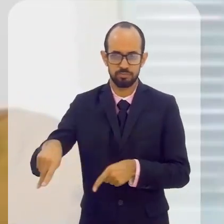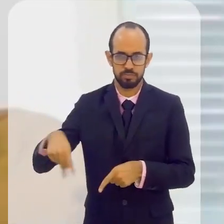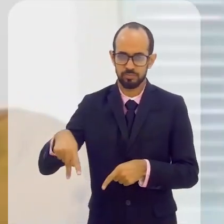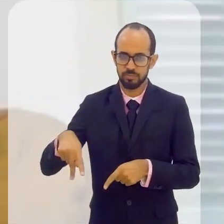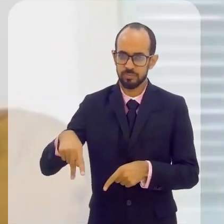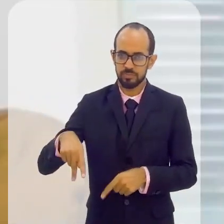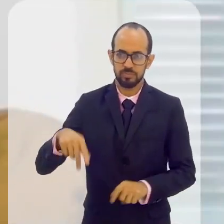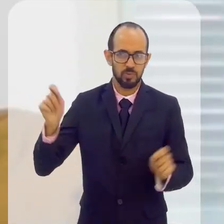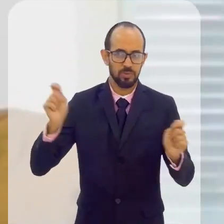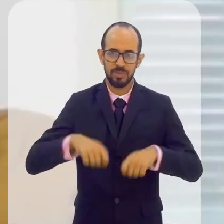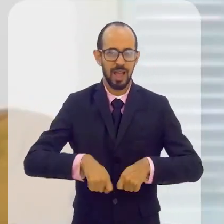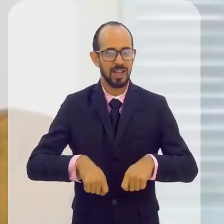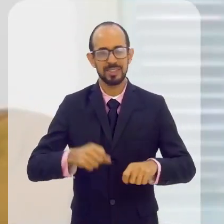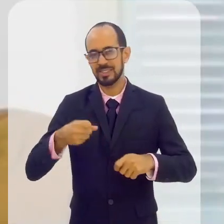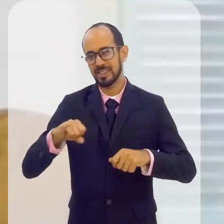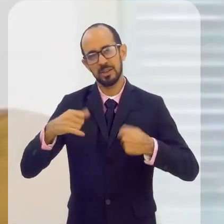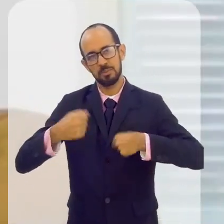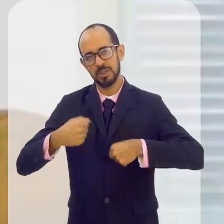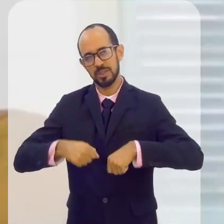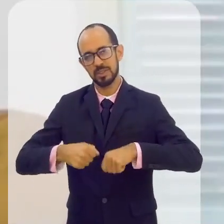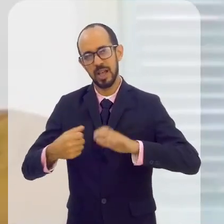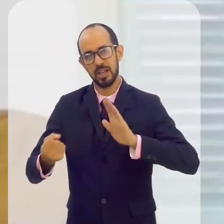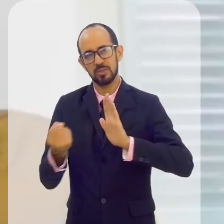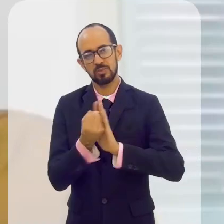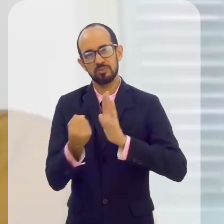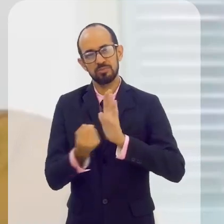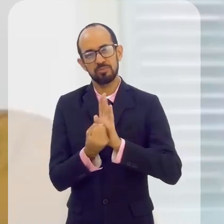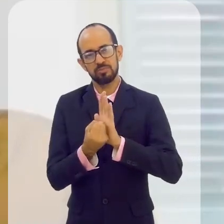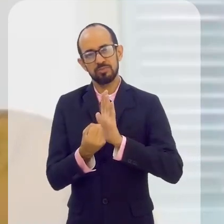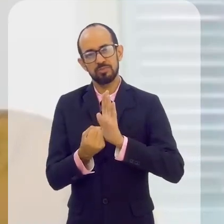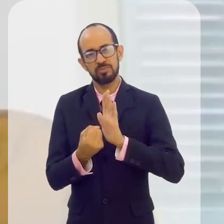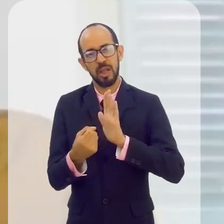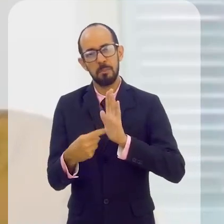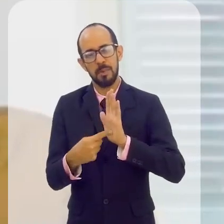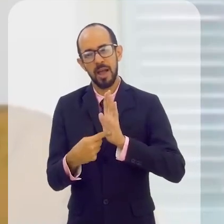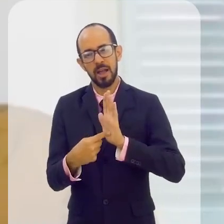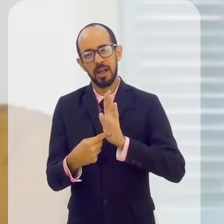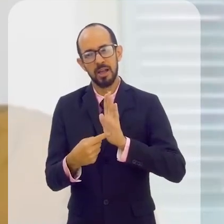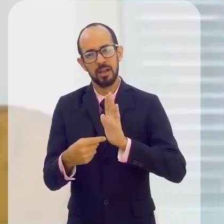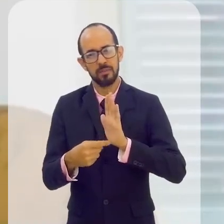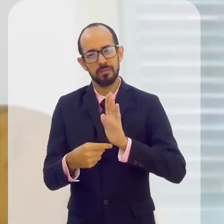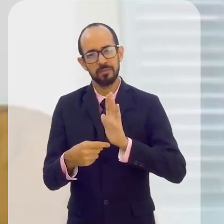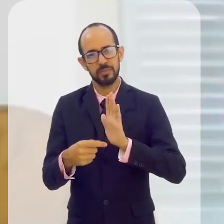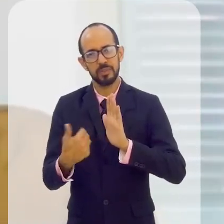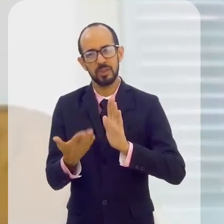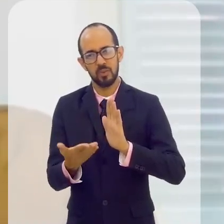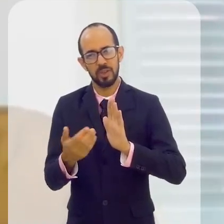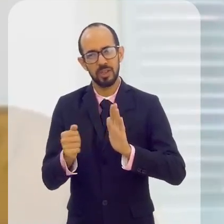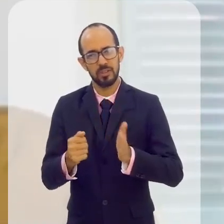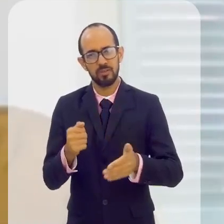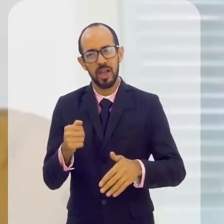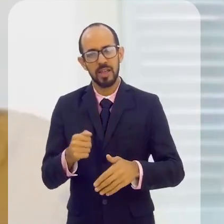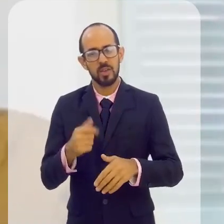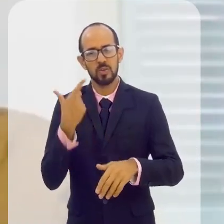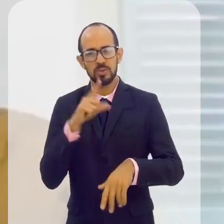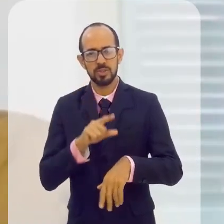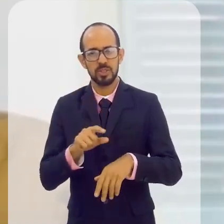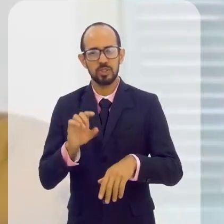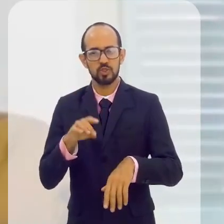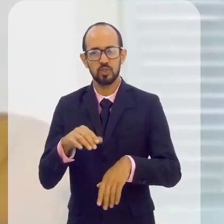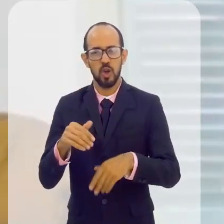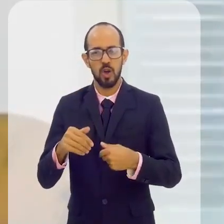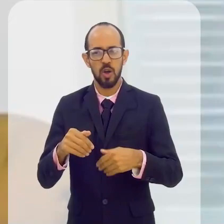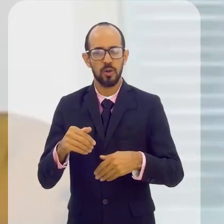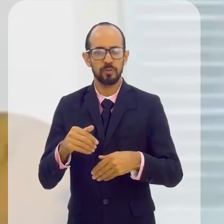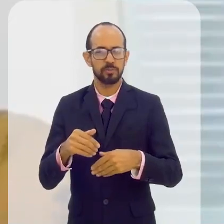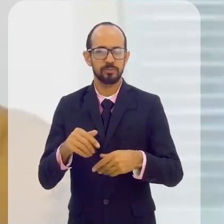conseguir ser absorvido em nenhuma área que dependa da especialidade. Então, ele vai ser absorvido no, nas portas de entrada do sistema de